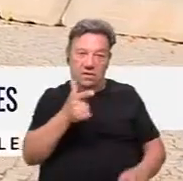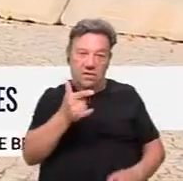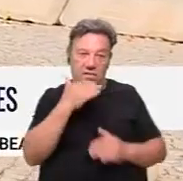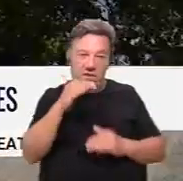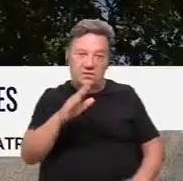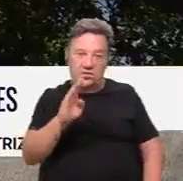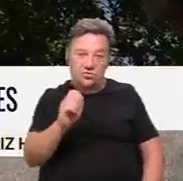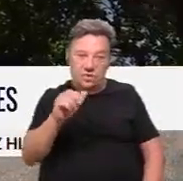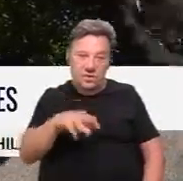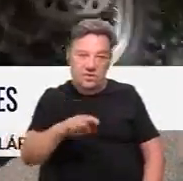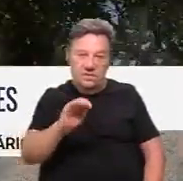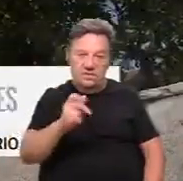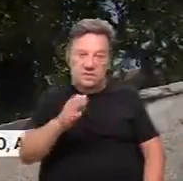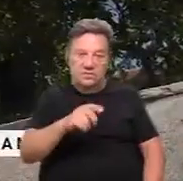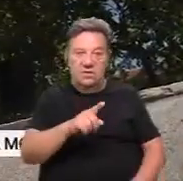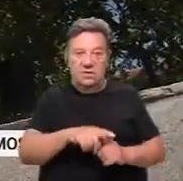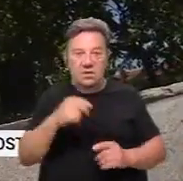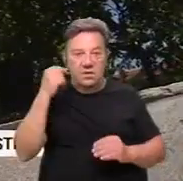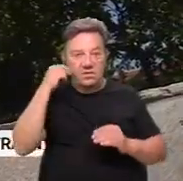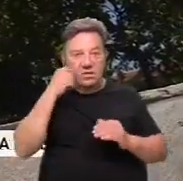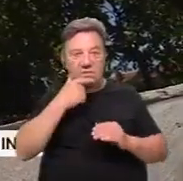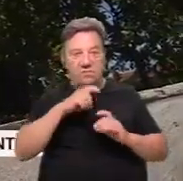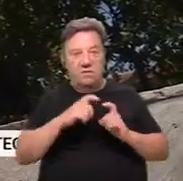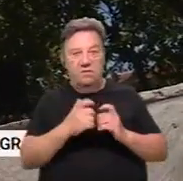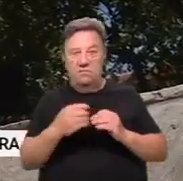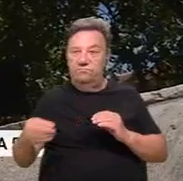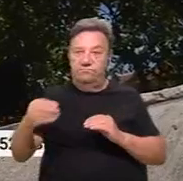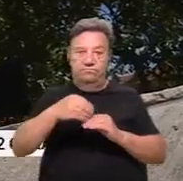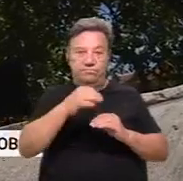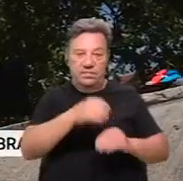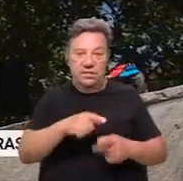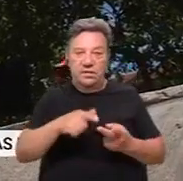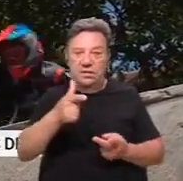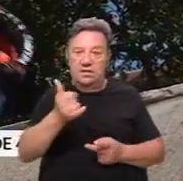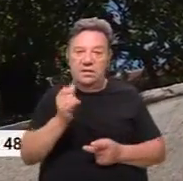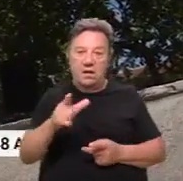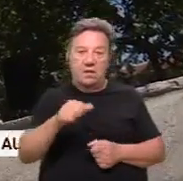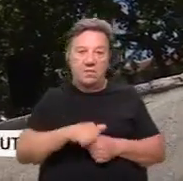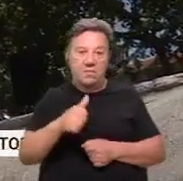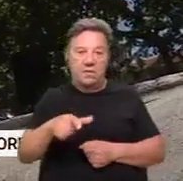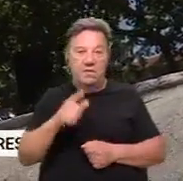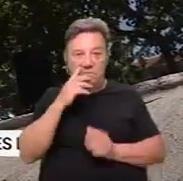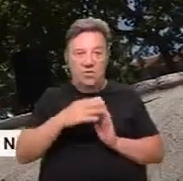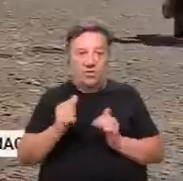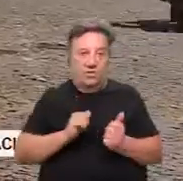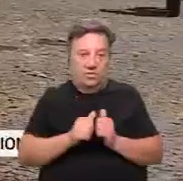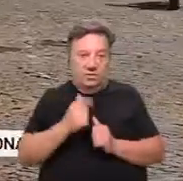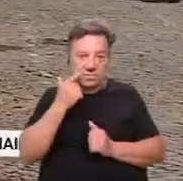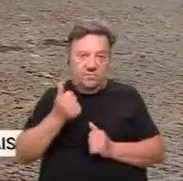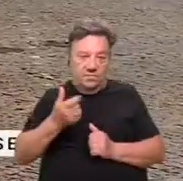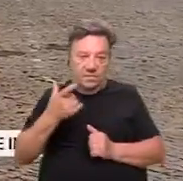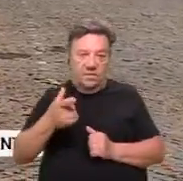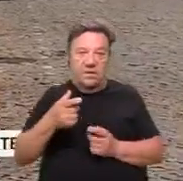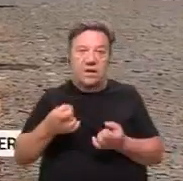Joaquim Santos, que é tipo a cereja no topo do nosso bolo, não é? Depois também temos o Trial Urbano, que é uma modalidade espetacular.